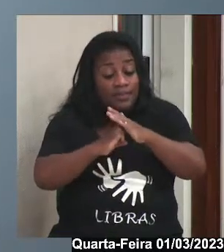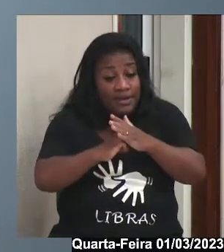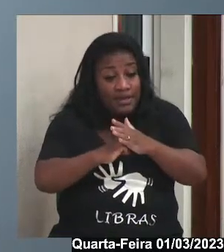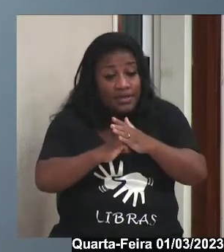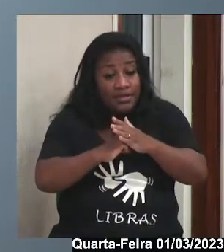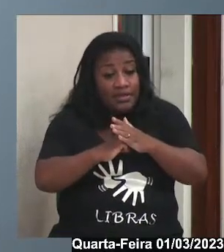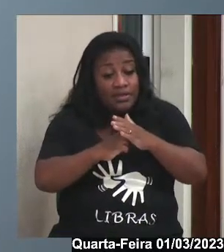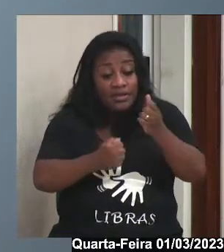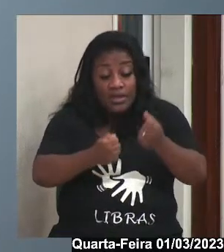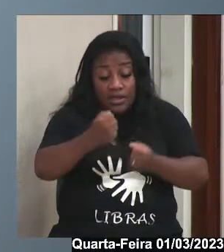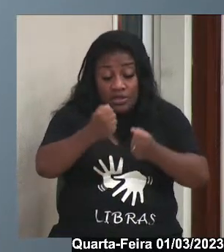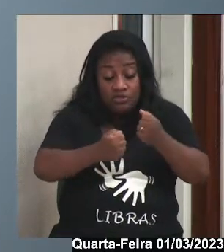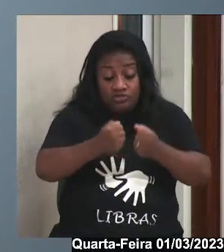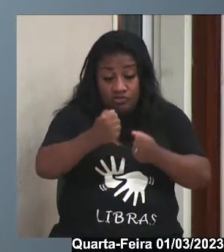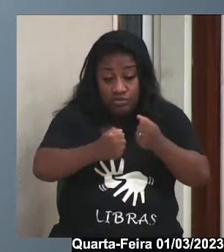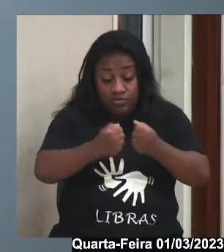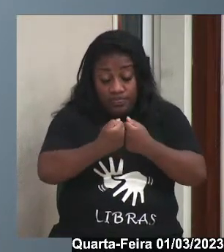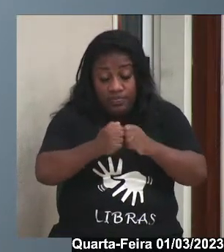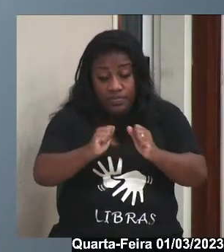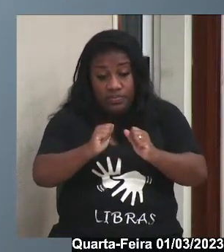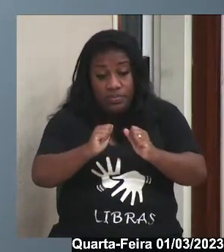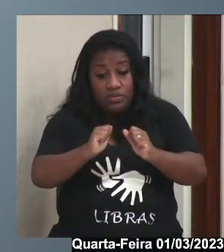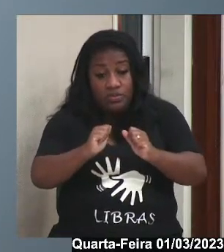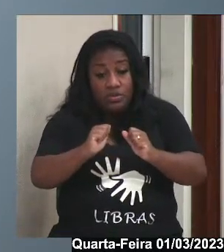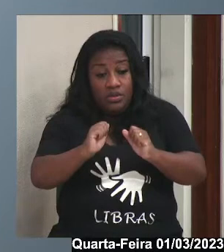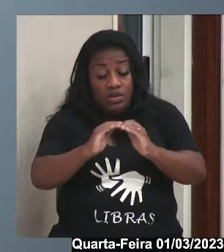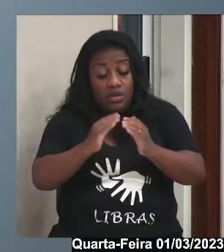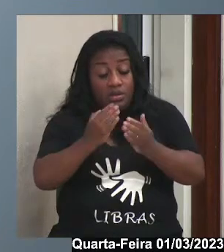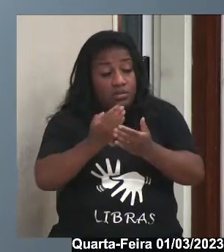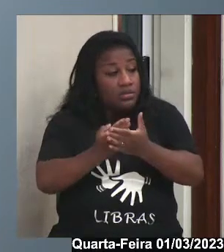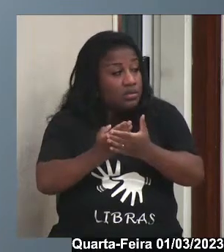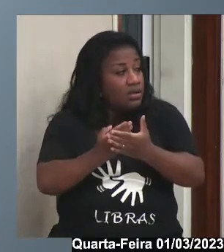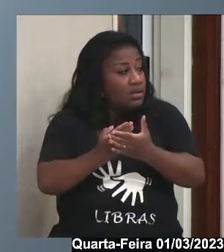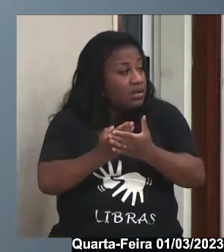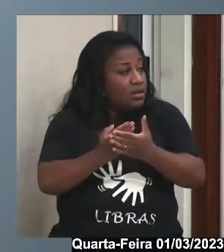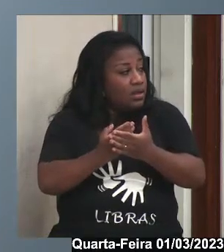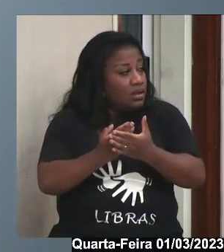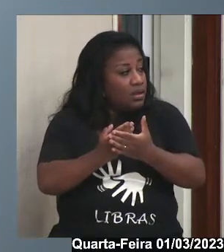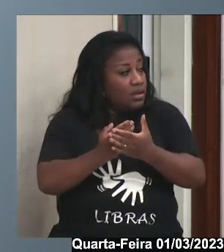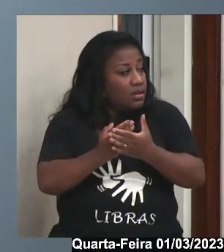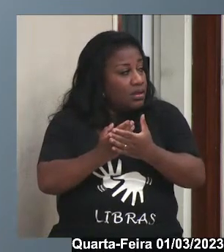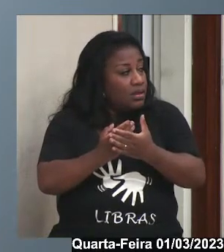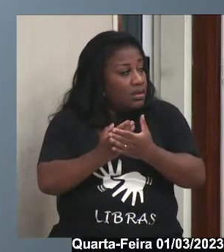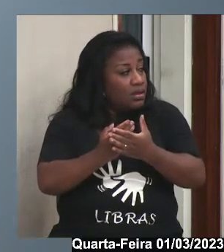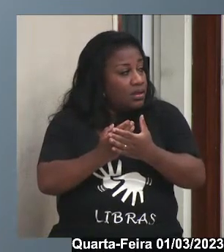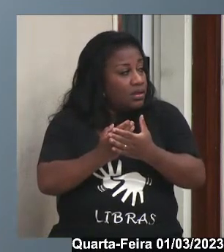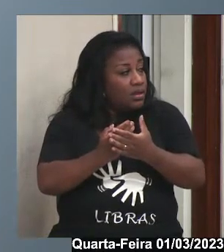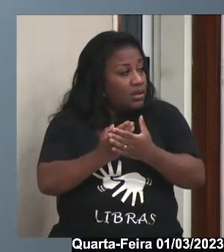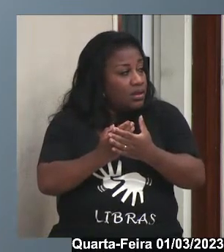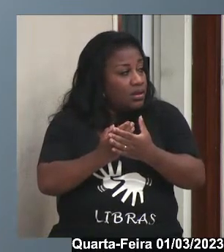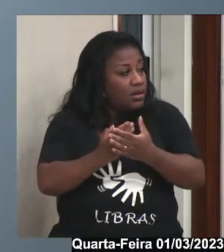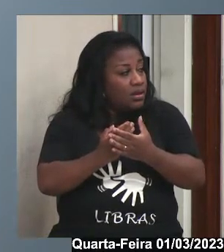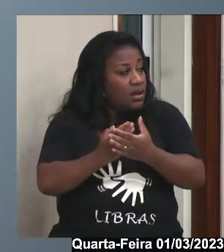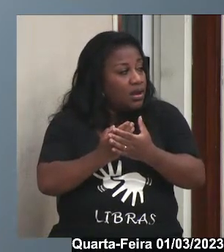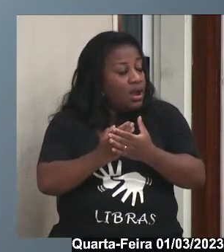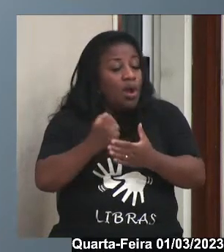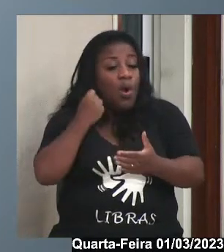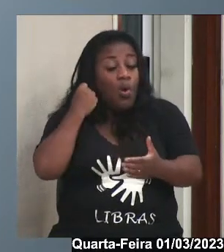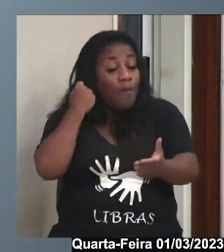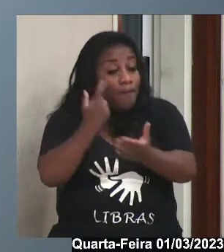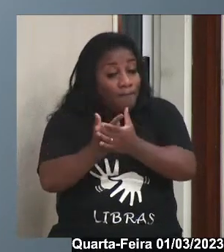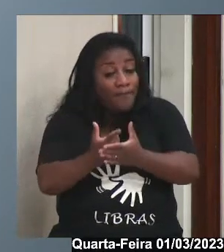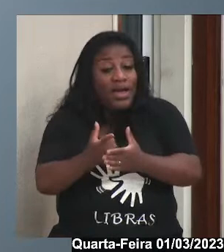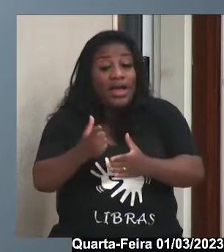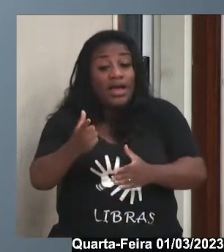mensagem para os motoristas de ônibus das crianças. Olha o que a mensagem falava. Falava o seguinte, o